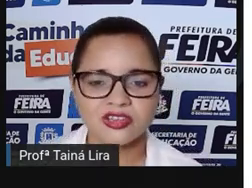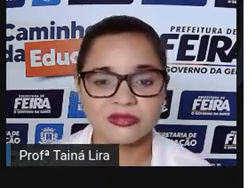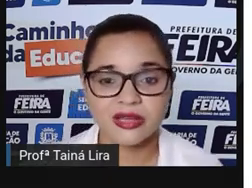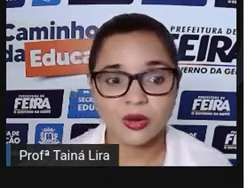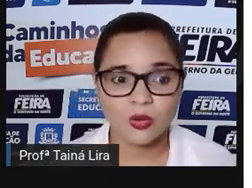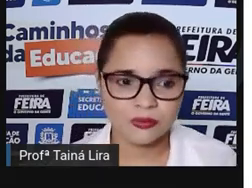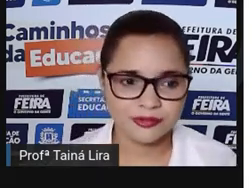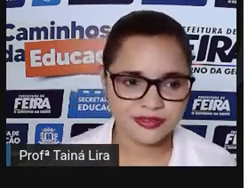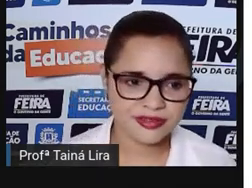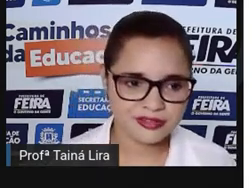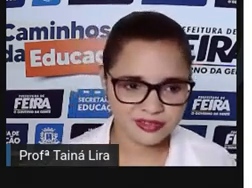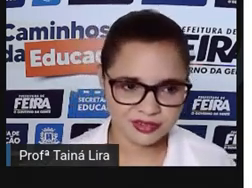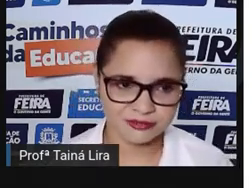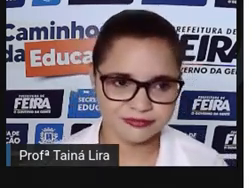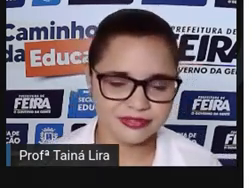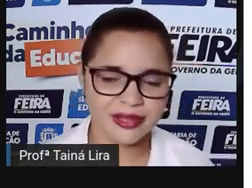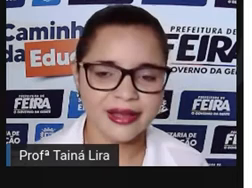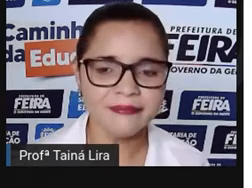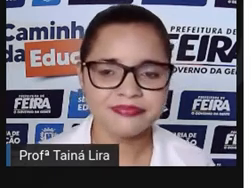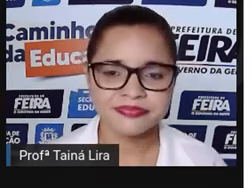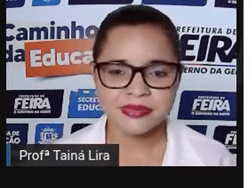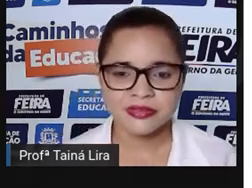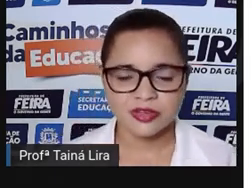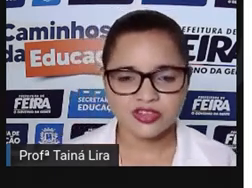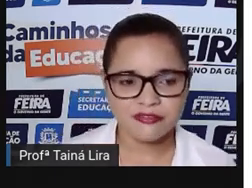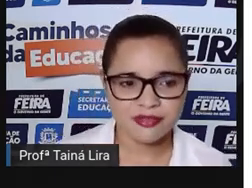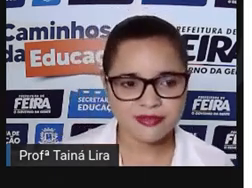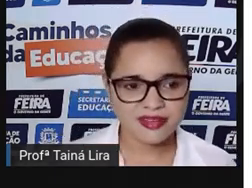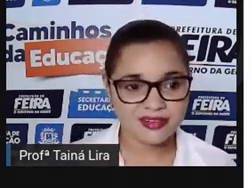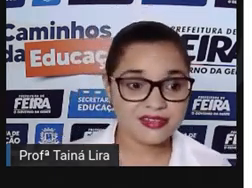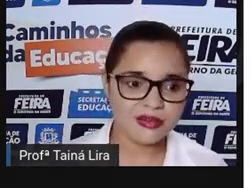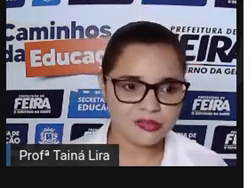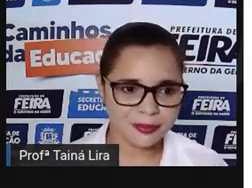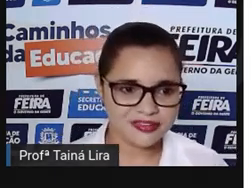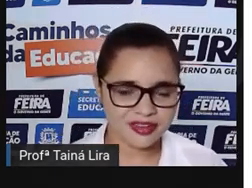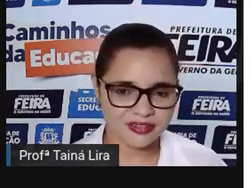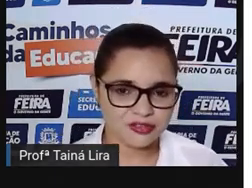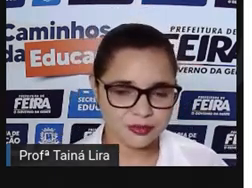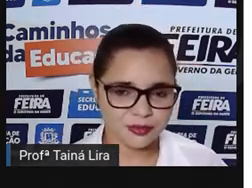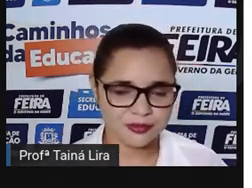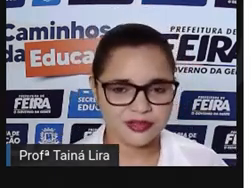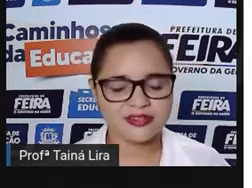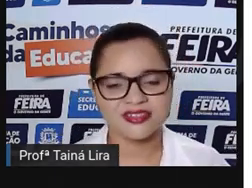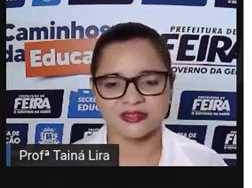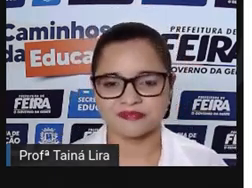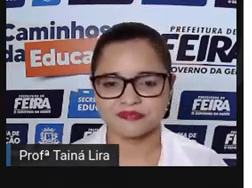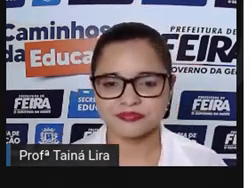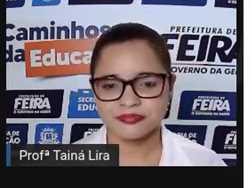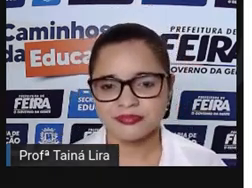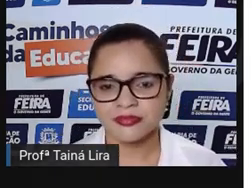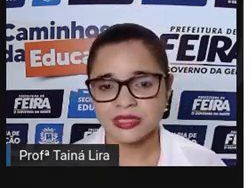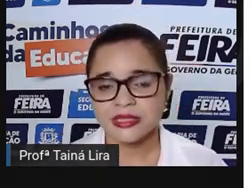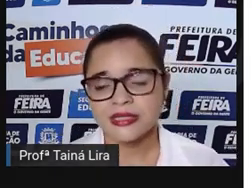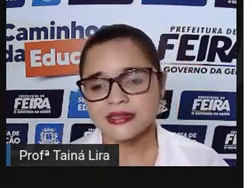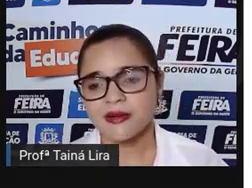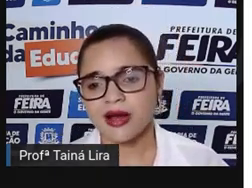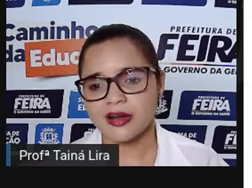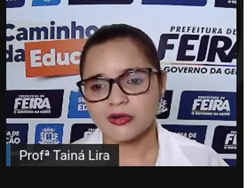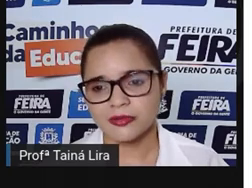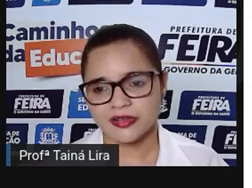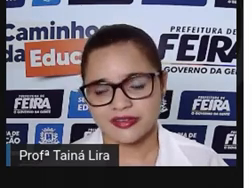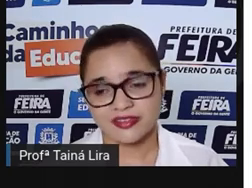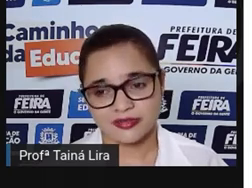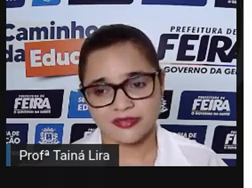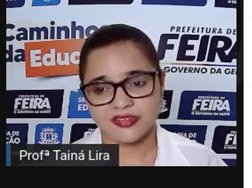sobre a questão da comunicação, tá? Nós já vimos aí nas aulas passadas sobre comunicação. Então,